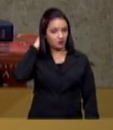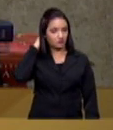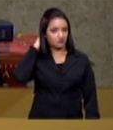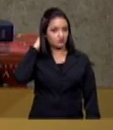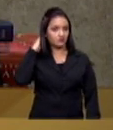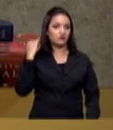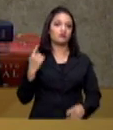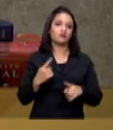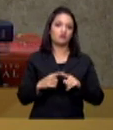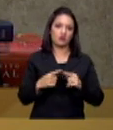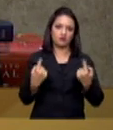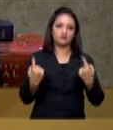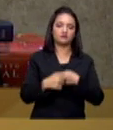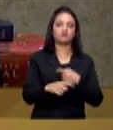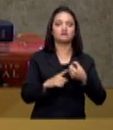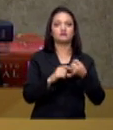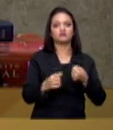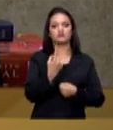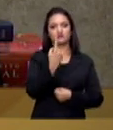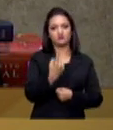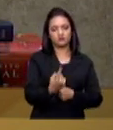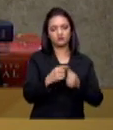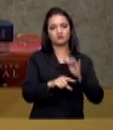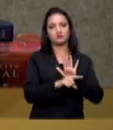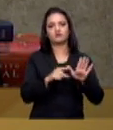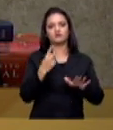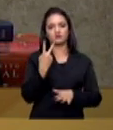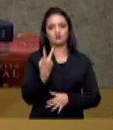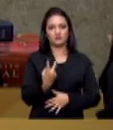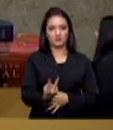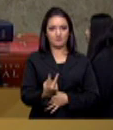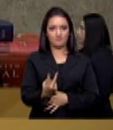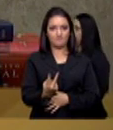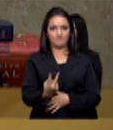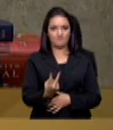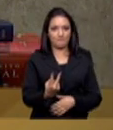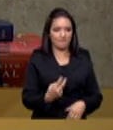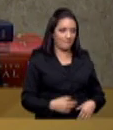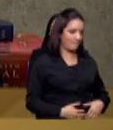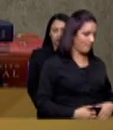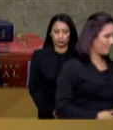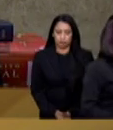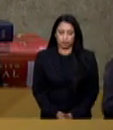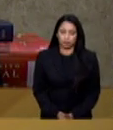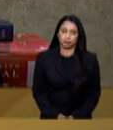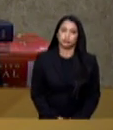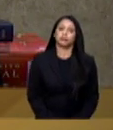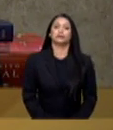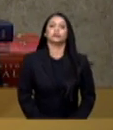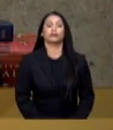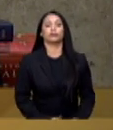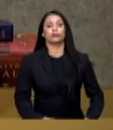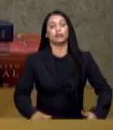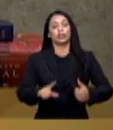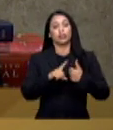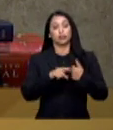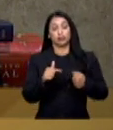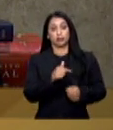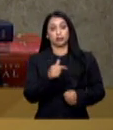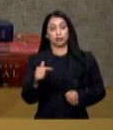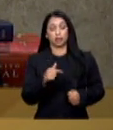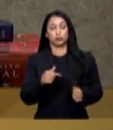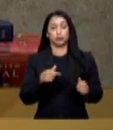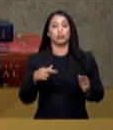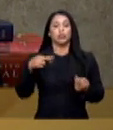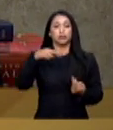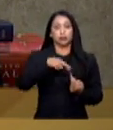declarava inconstitucionalidade dos artigos 1º, parágrafo 2º, a expressão do artigo 7º, inciso 3º,